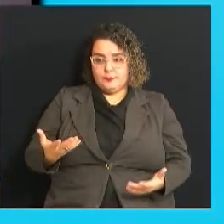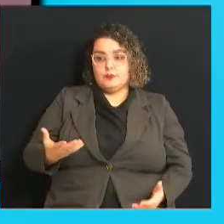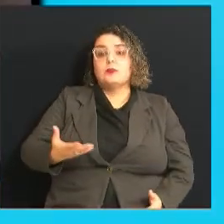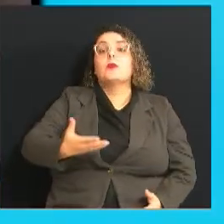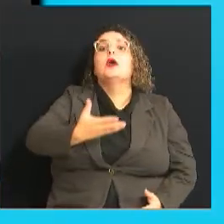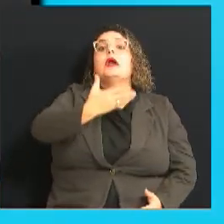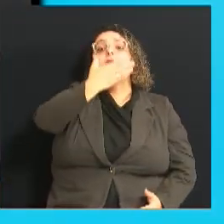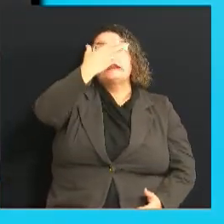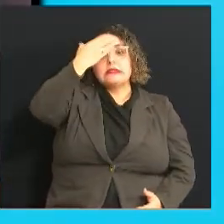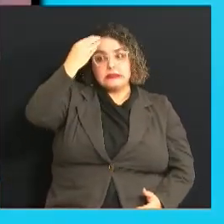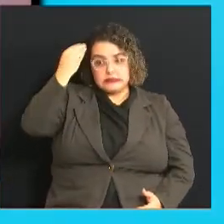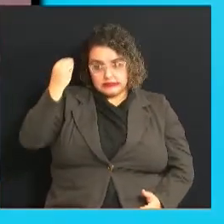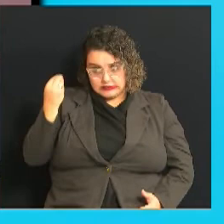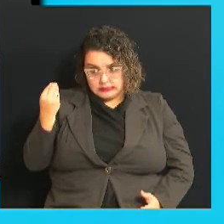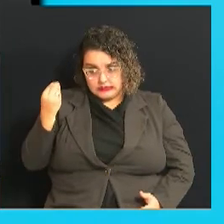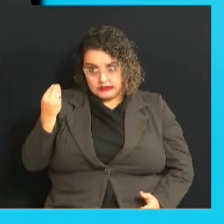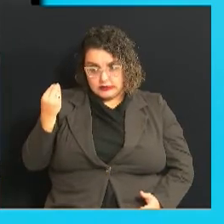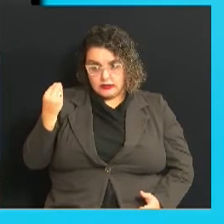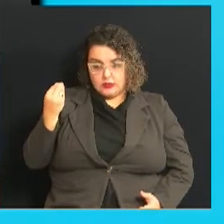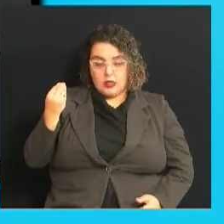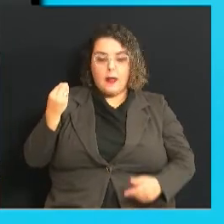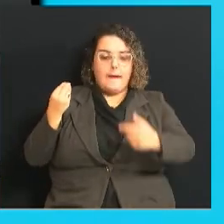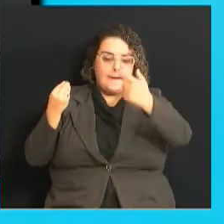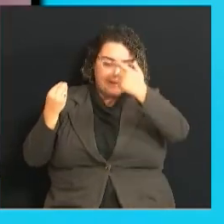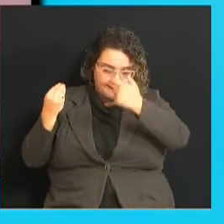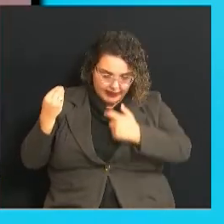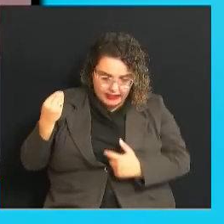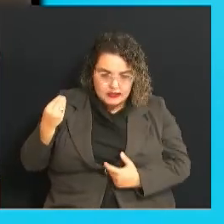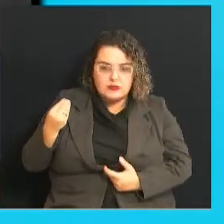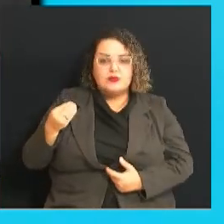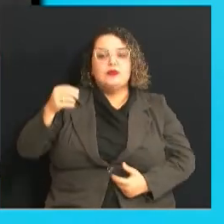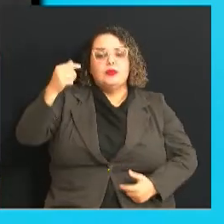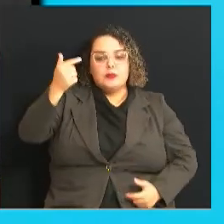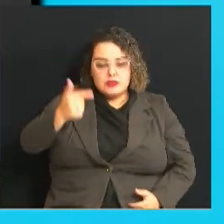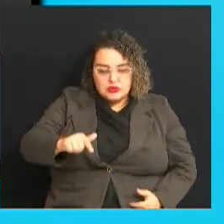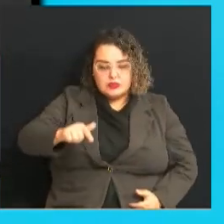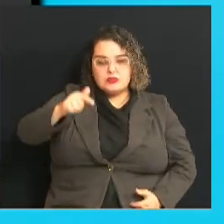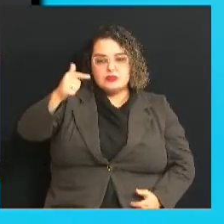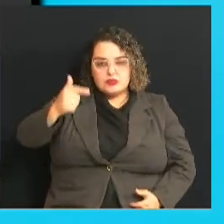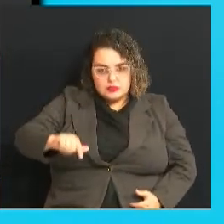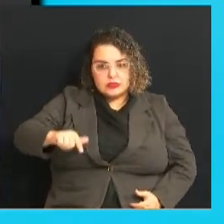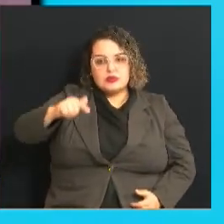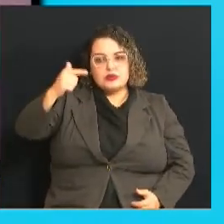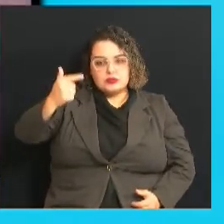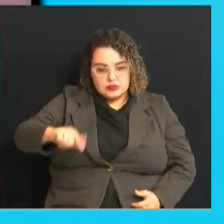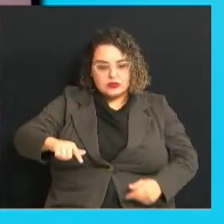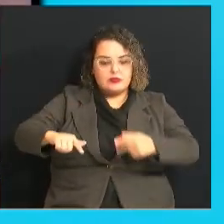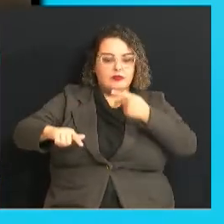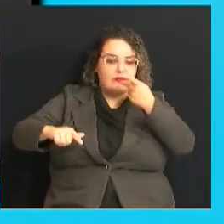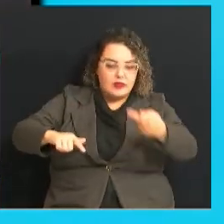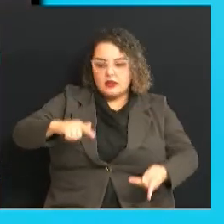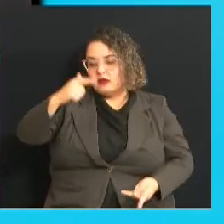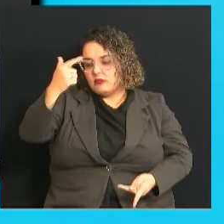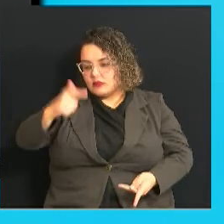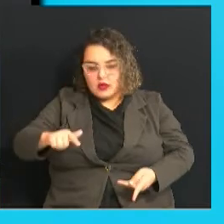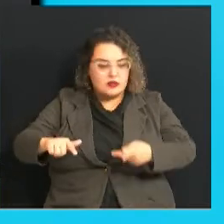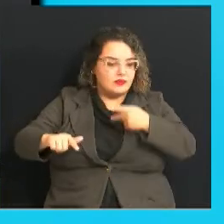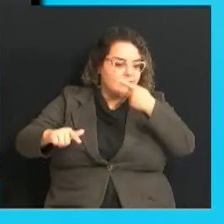Esquecimento, ou seja, uma pessoa que está repetindo várias vezes as coisas, uma pessoa